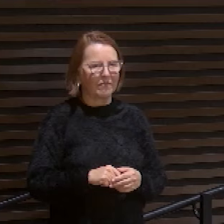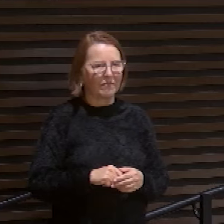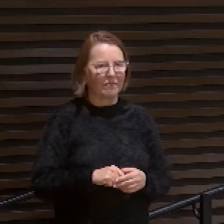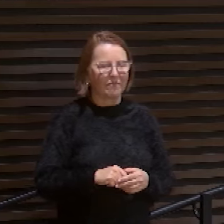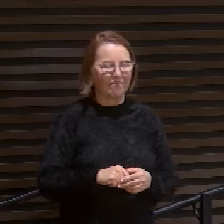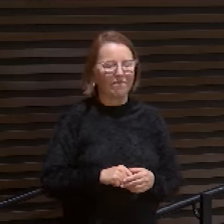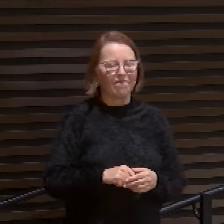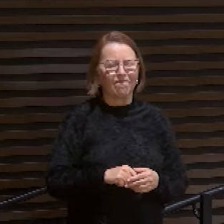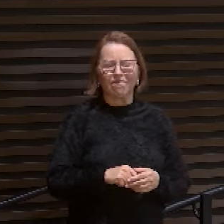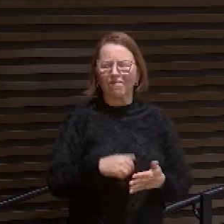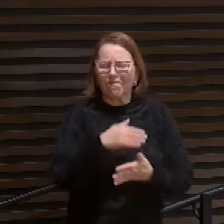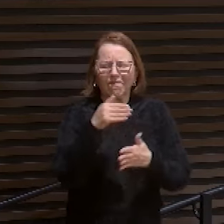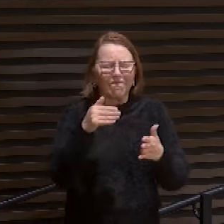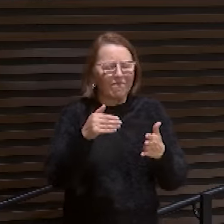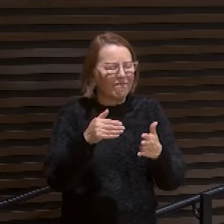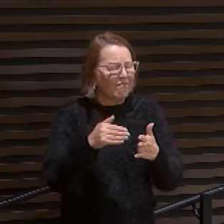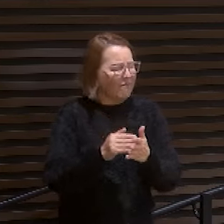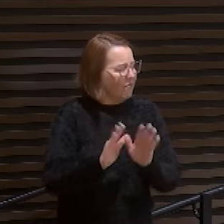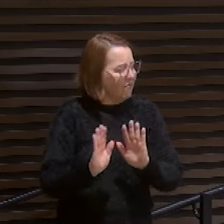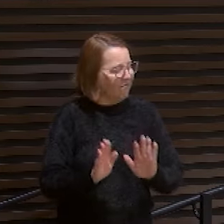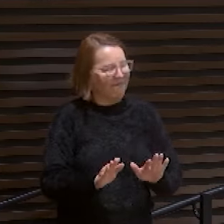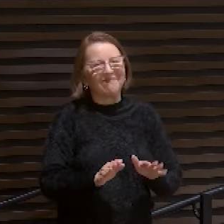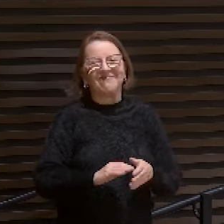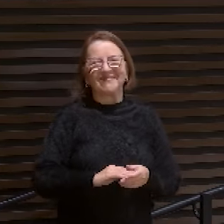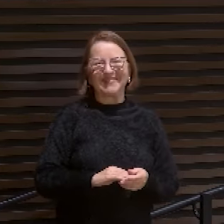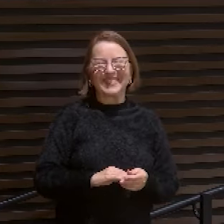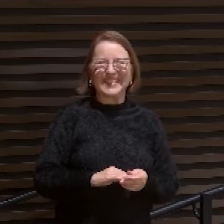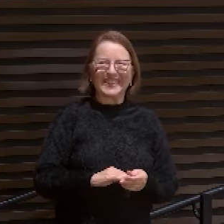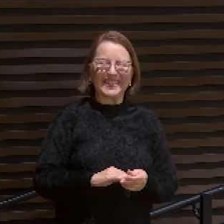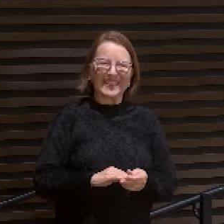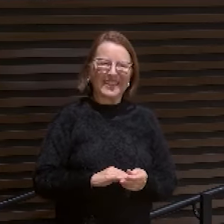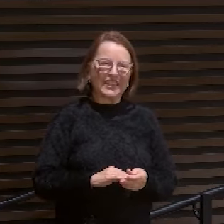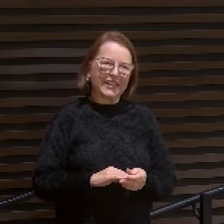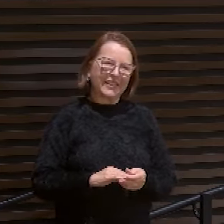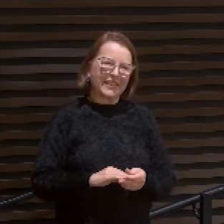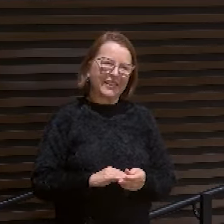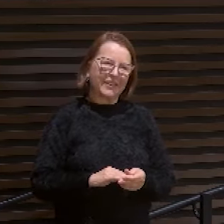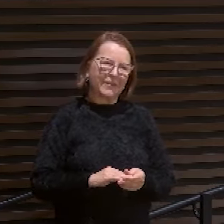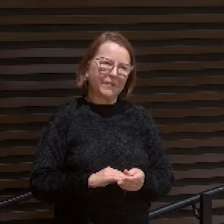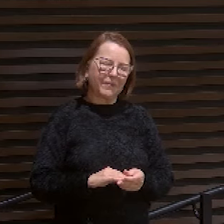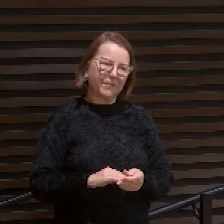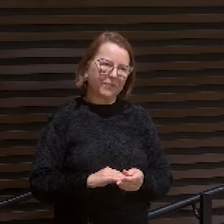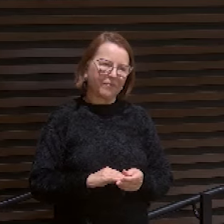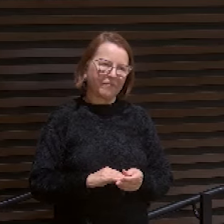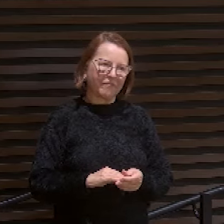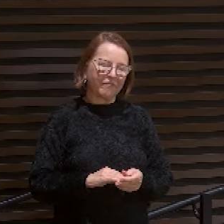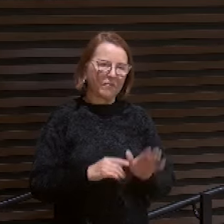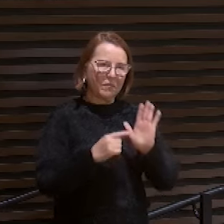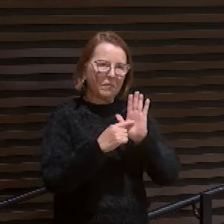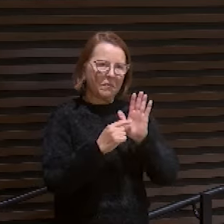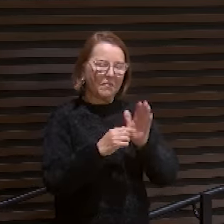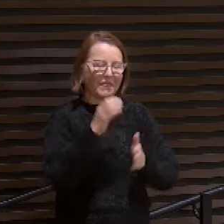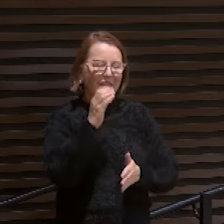Ipsis literis é citado aqui no capítulo 8